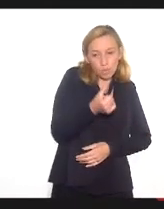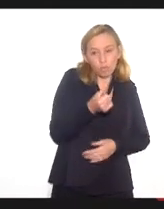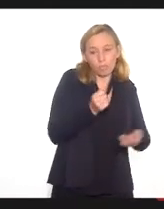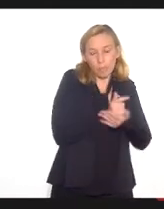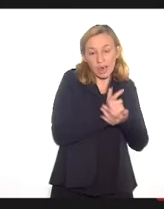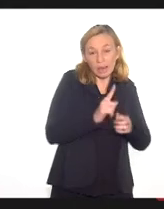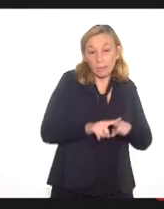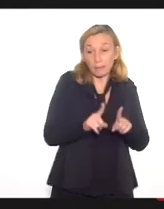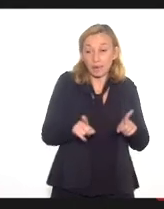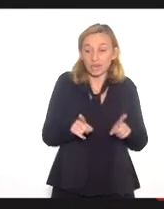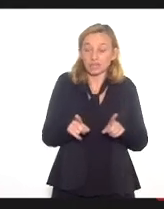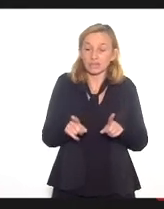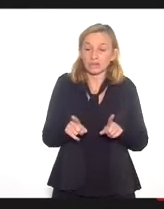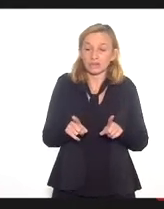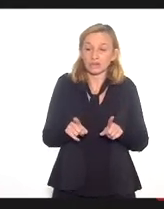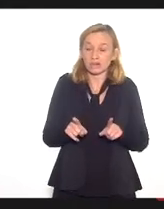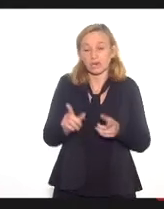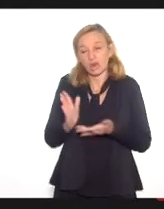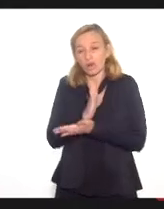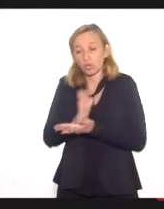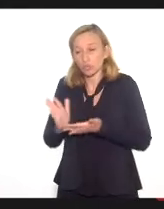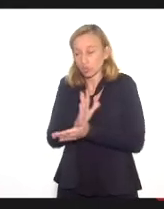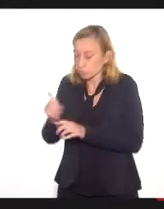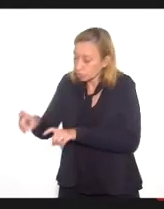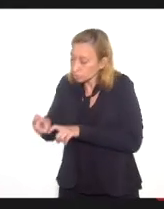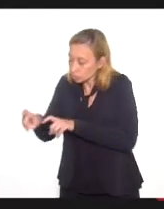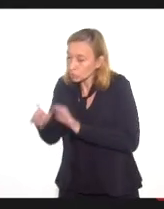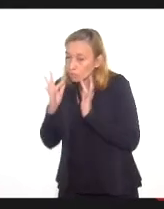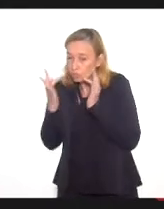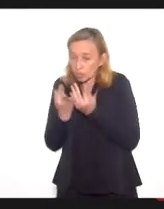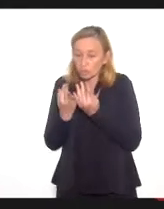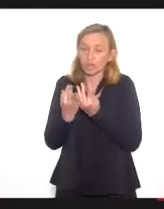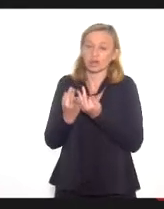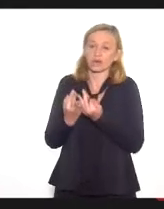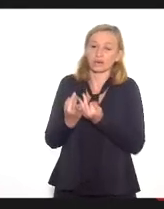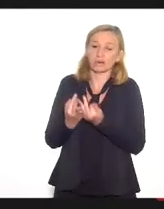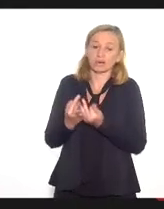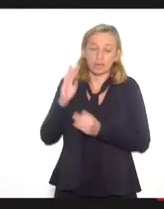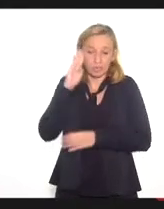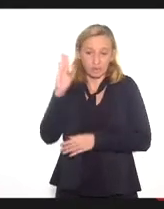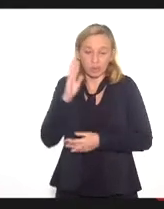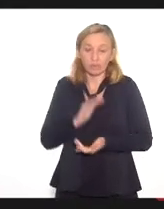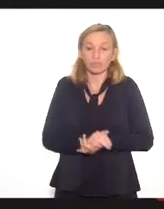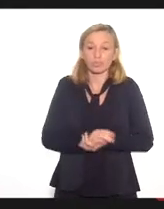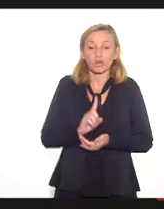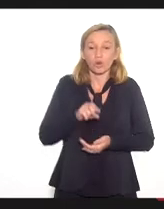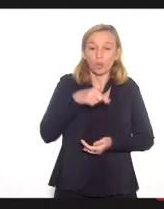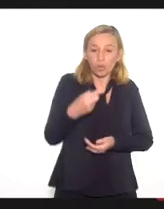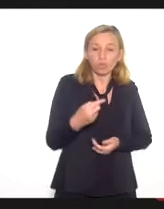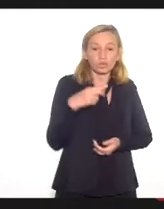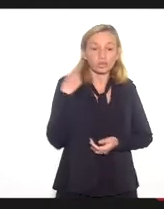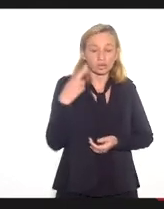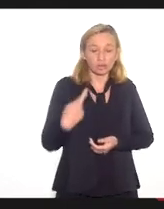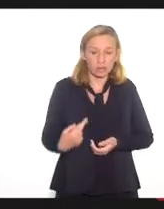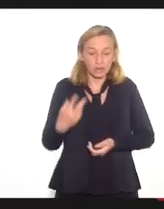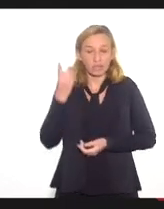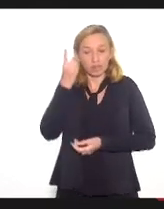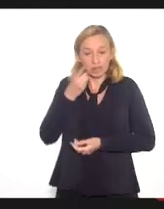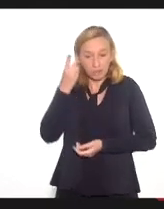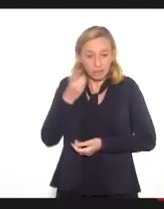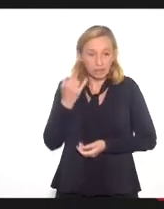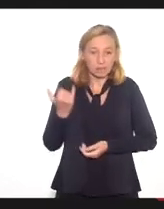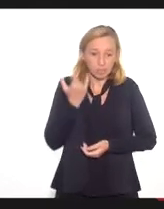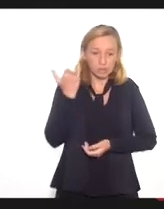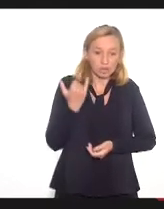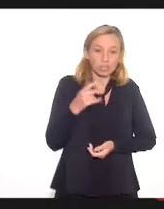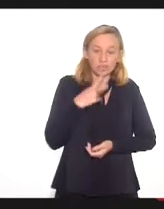tem onerado muitos agricultores agricultura familiar que é uma coisa absolutamente fundamental a outra deputada Renata que eu acho que vale a pena que